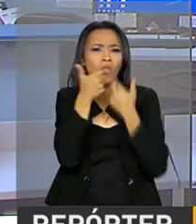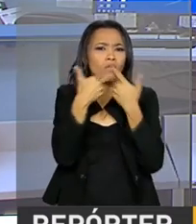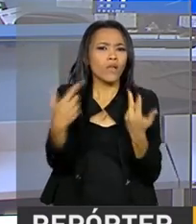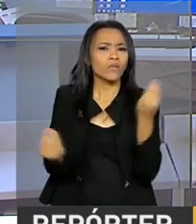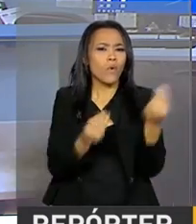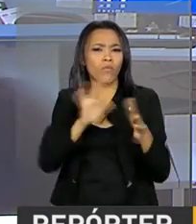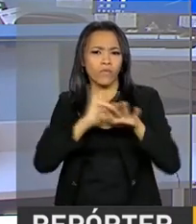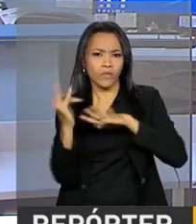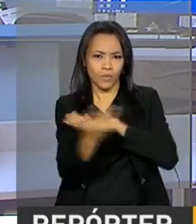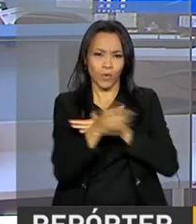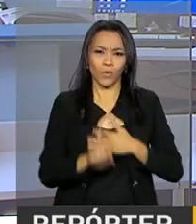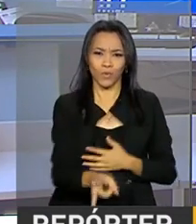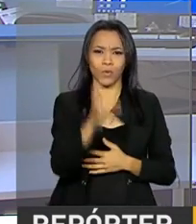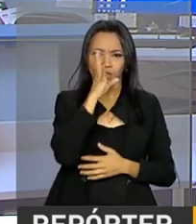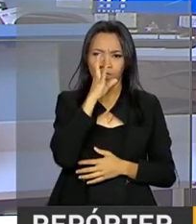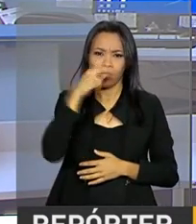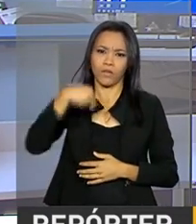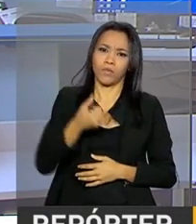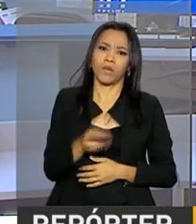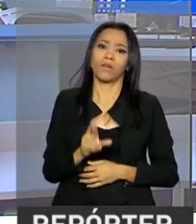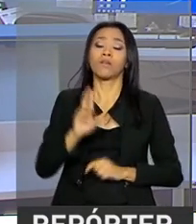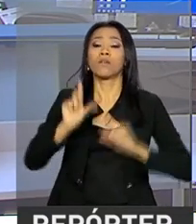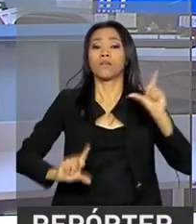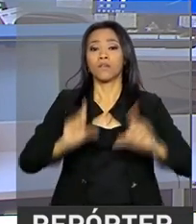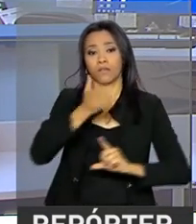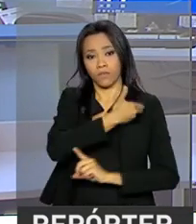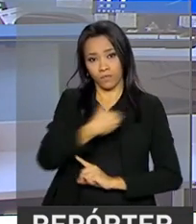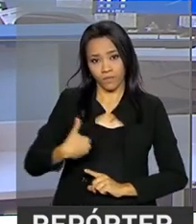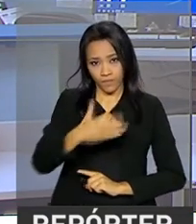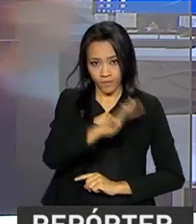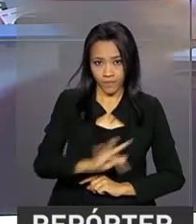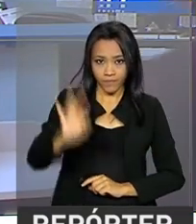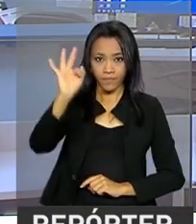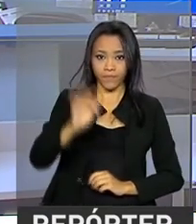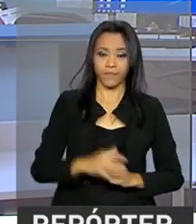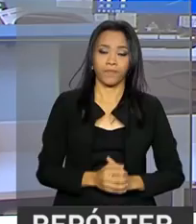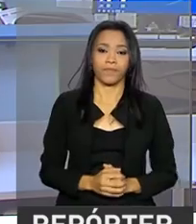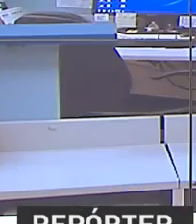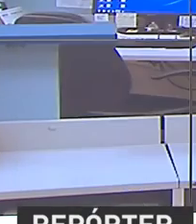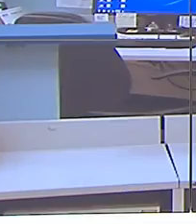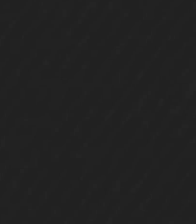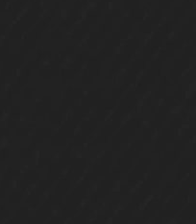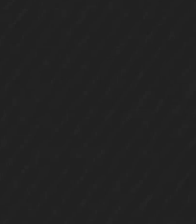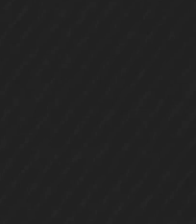novidades também em nossas redes sociais. Continue com a gente aqui na TV NBR, a TV do Governo Federal.